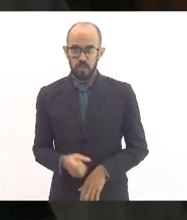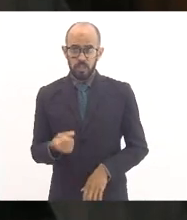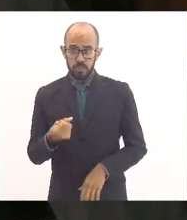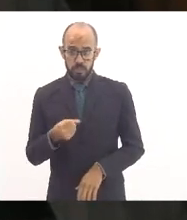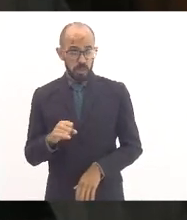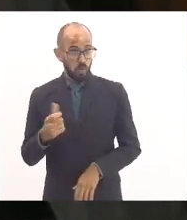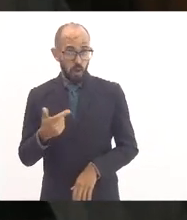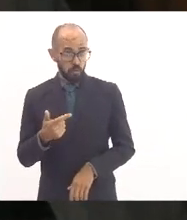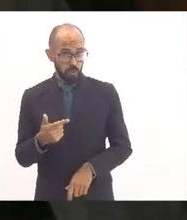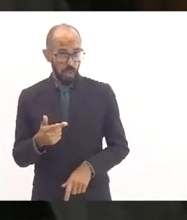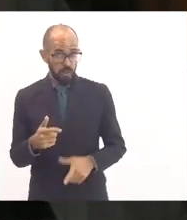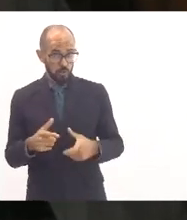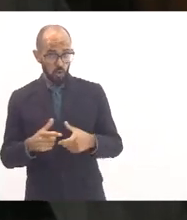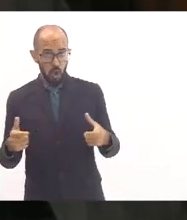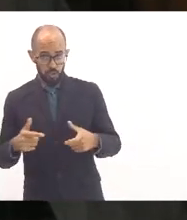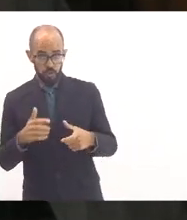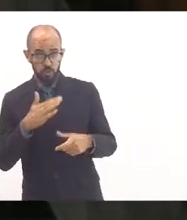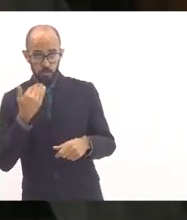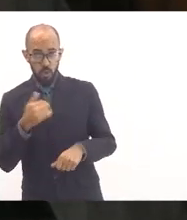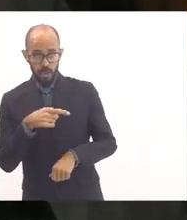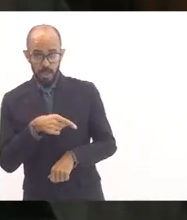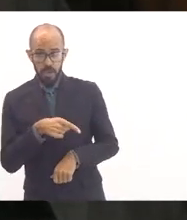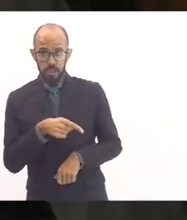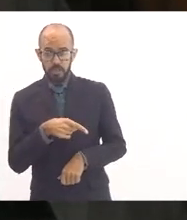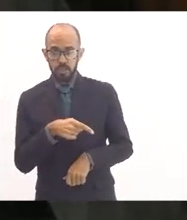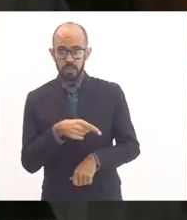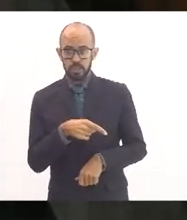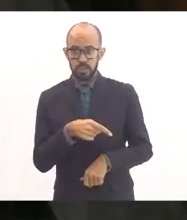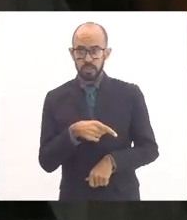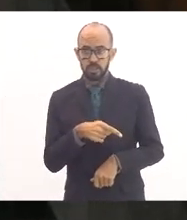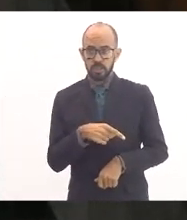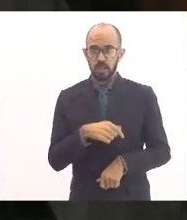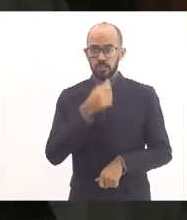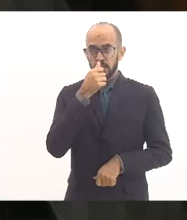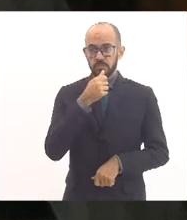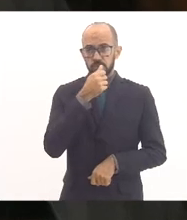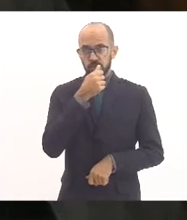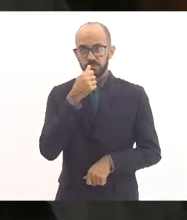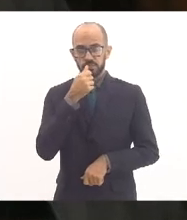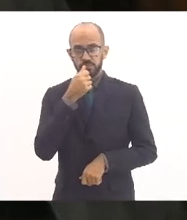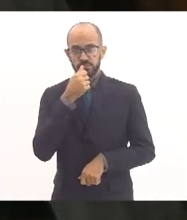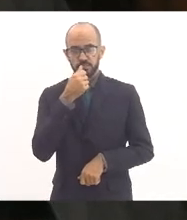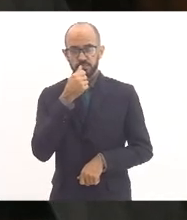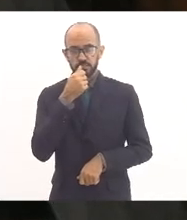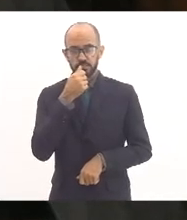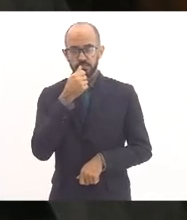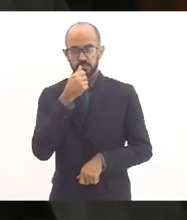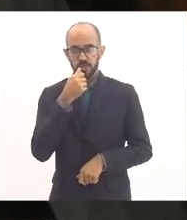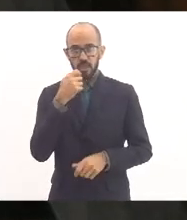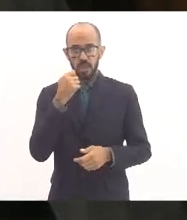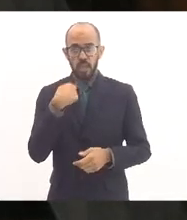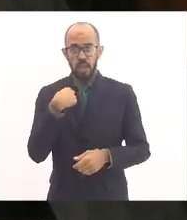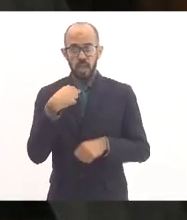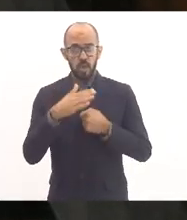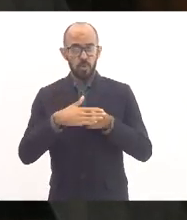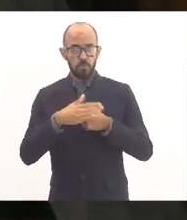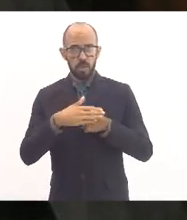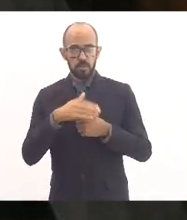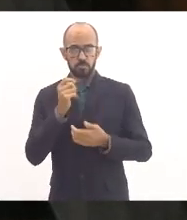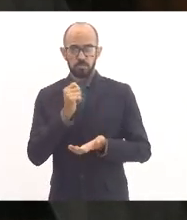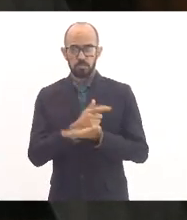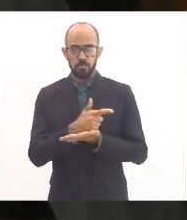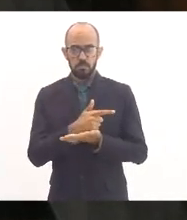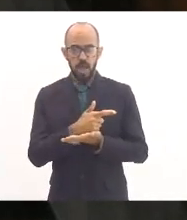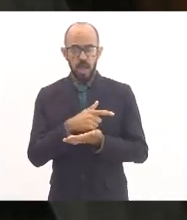dei a sorte de morrer ali depender de uma assistência médica eu sacrifico eu me sacrifico e pago um plano de saúde eu pago 2200